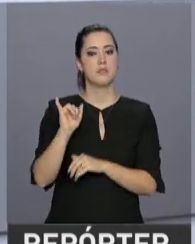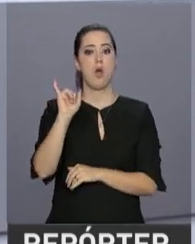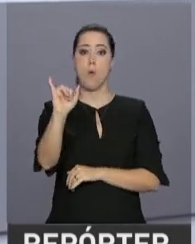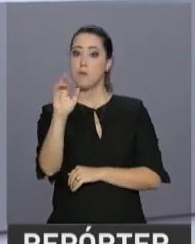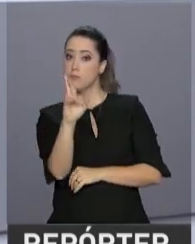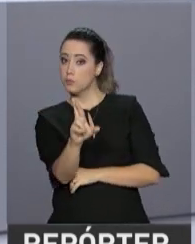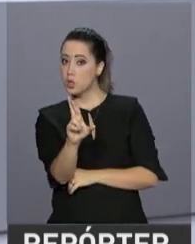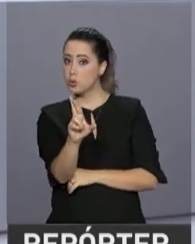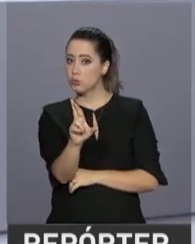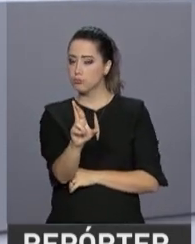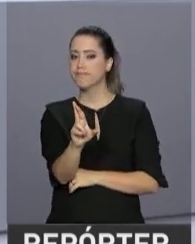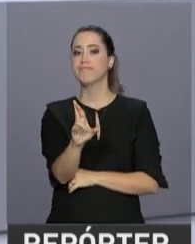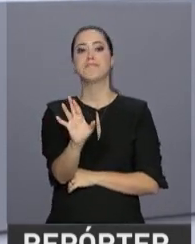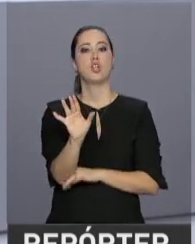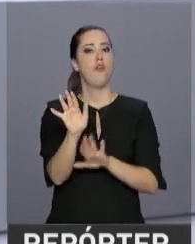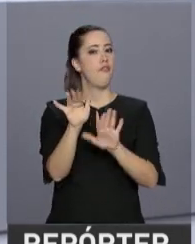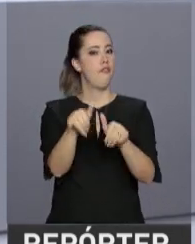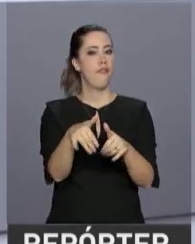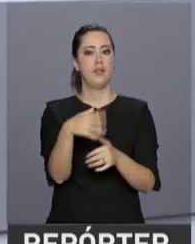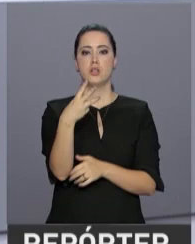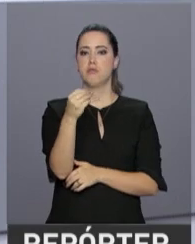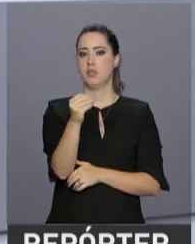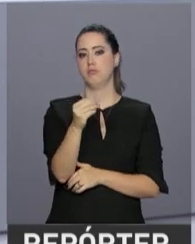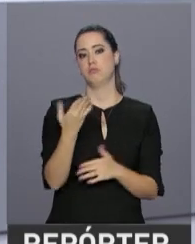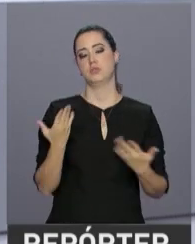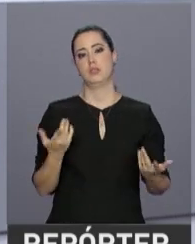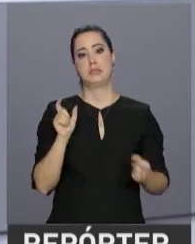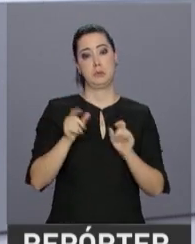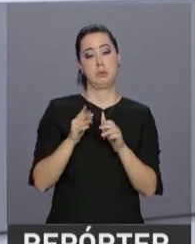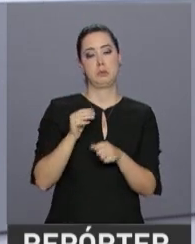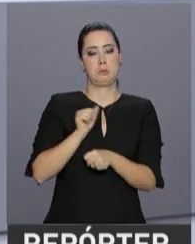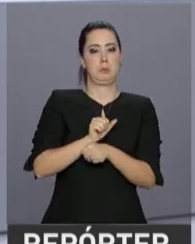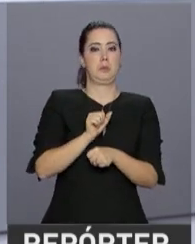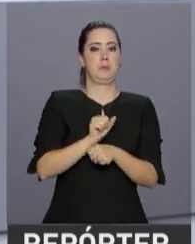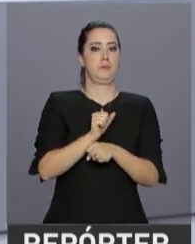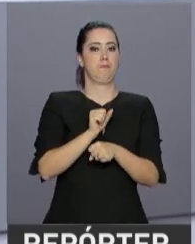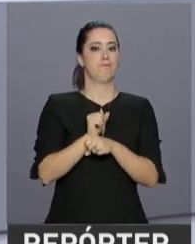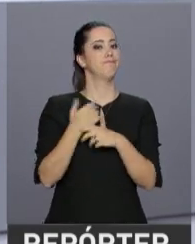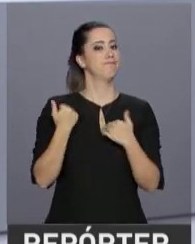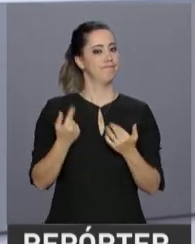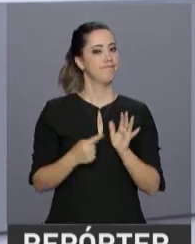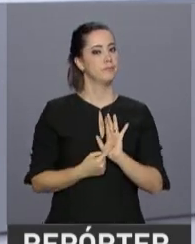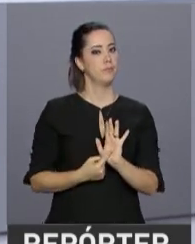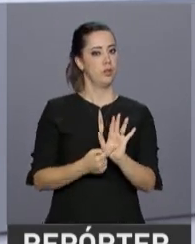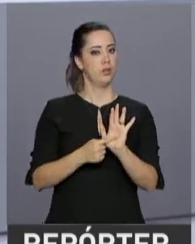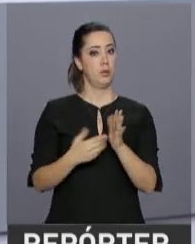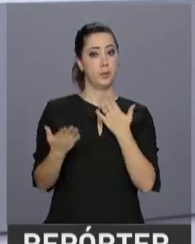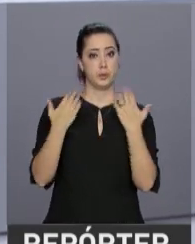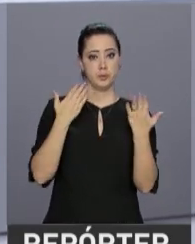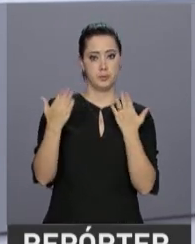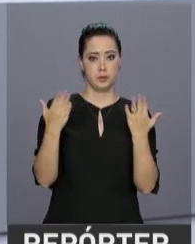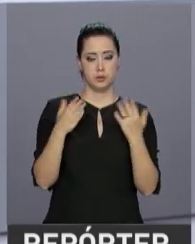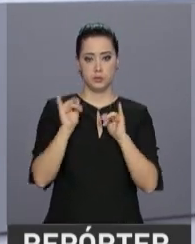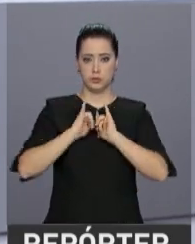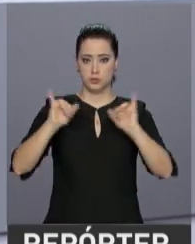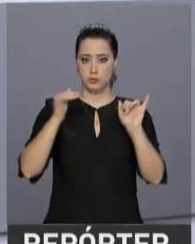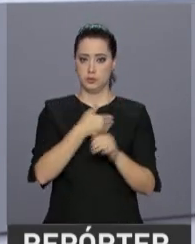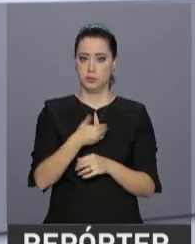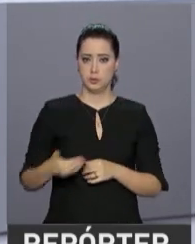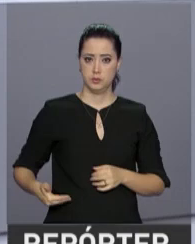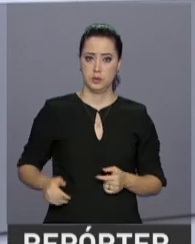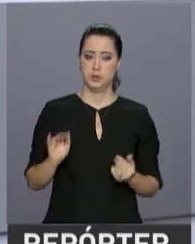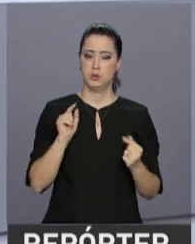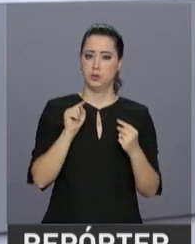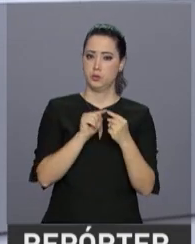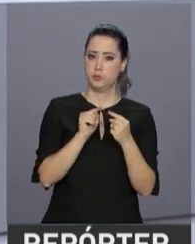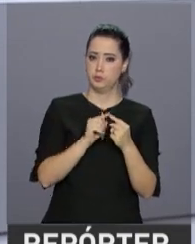termina no próximo dia 30 mas muita gente tem deixado para a última hora é o que mostra o último balanço divulgado pelo governo